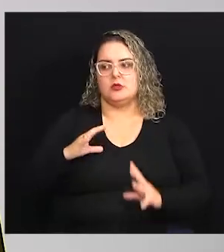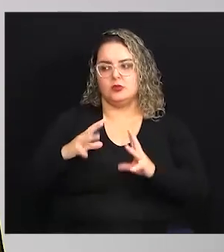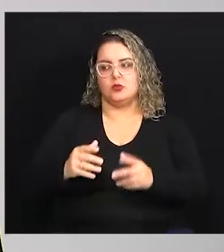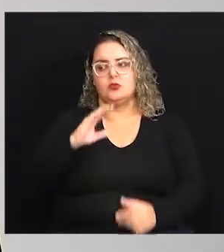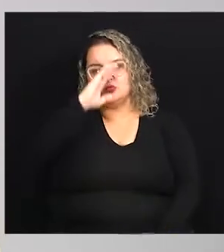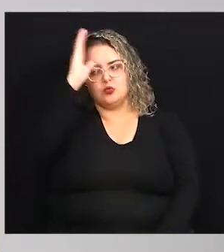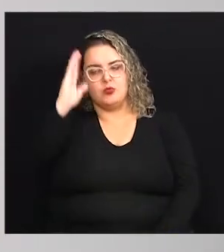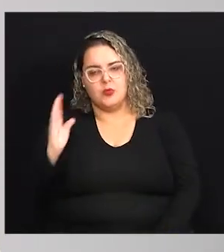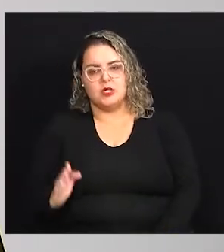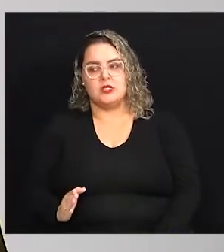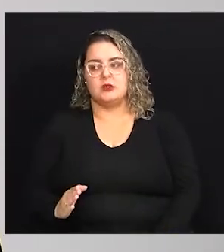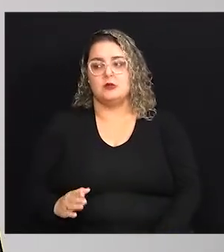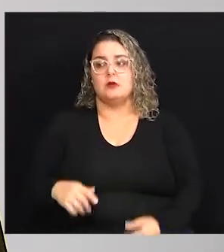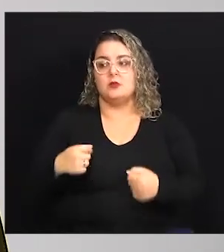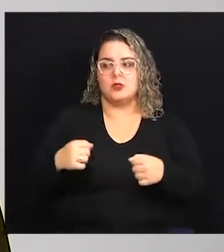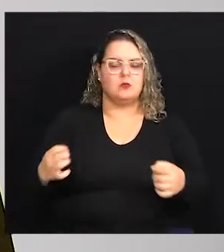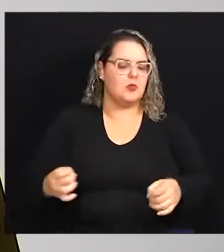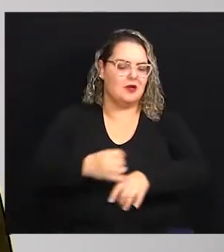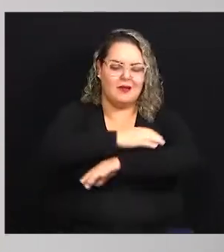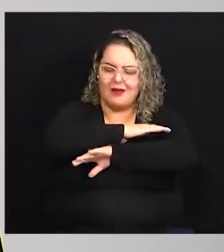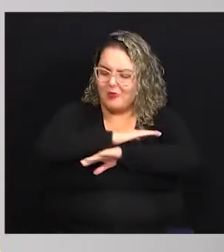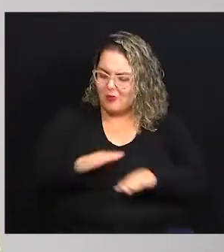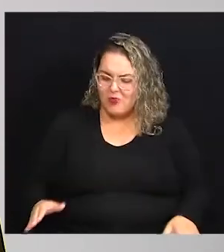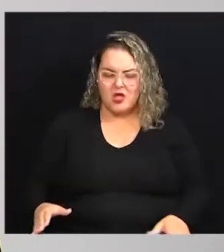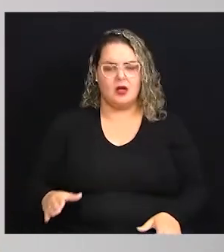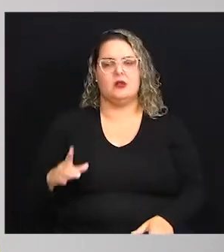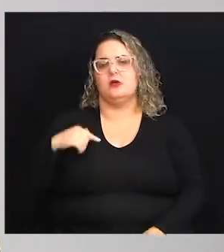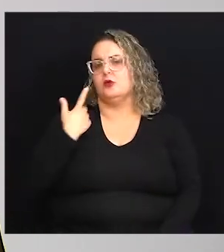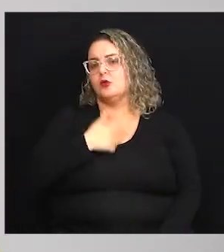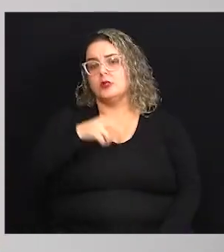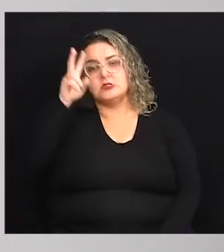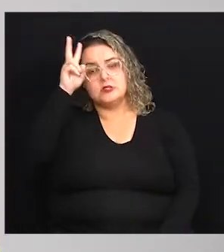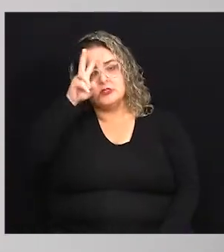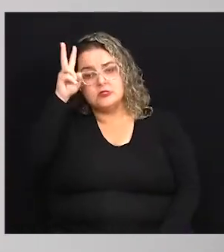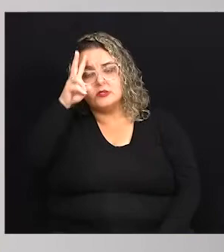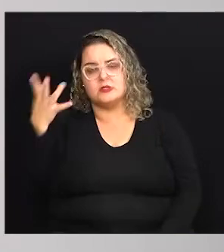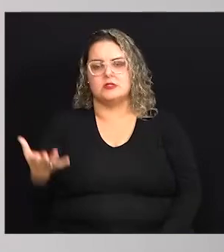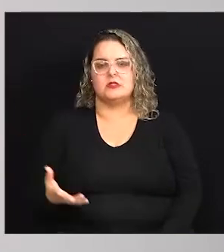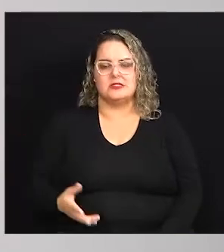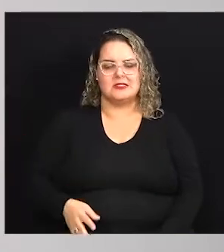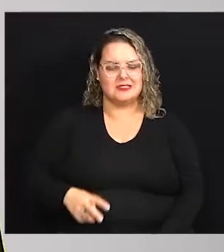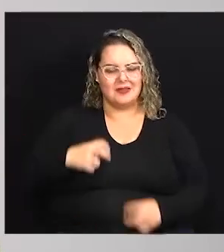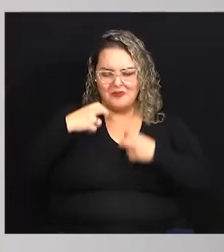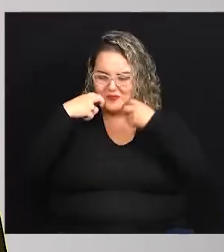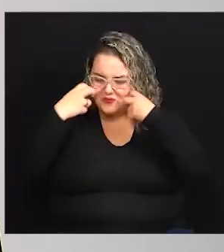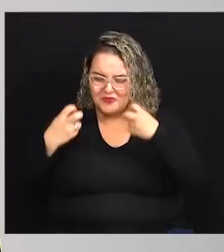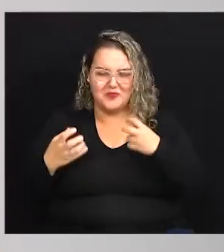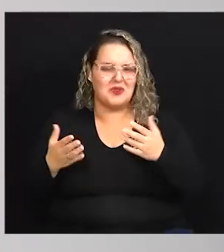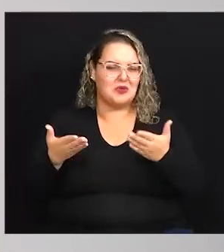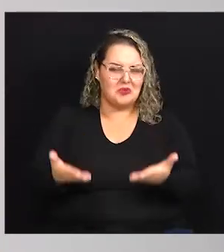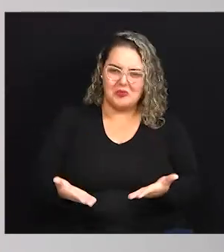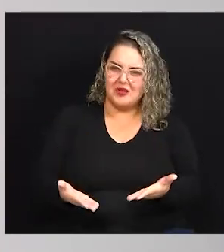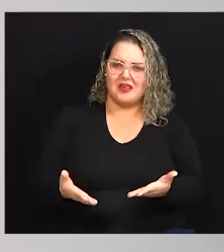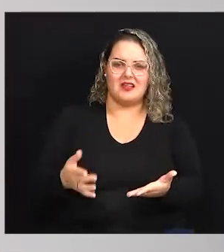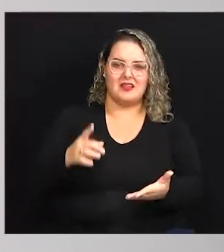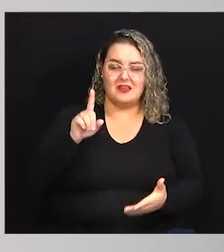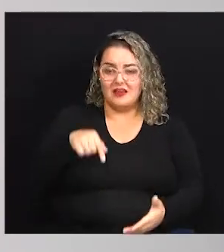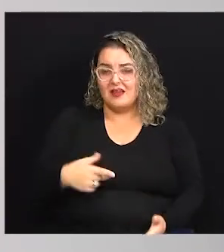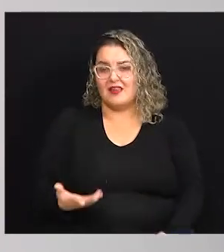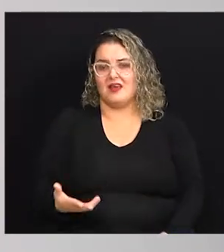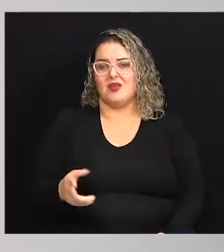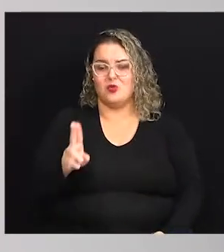do cidadão brasileiro, né? Isso temos que varrer do mapa da nossa história, essa chaga, essa vergonha que